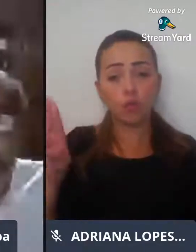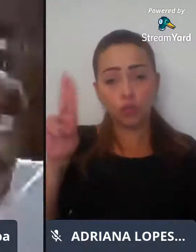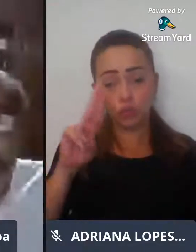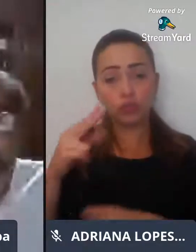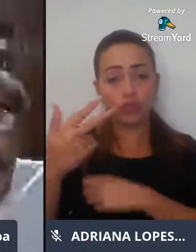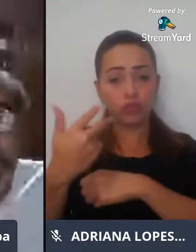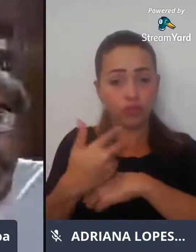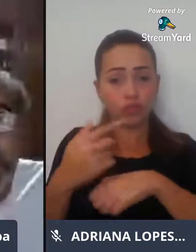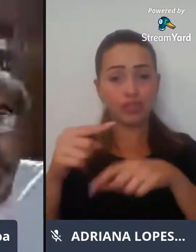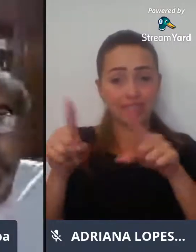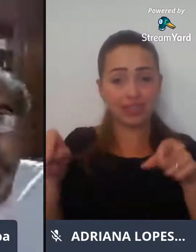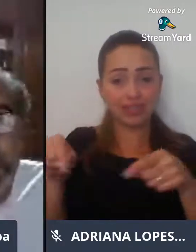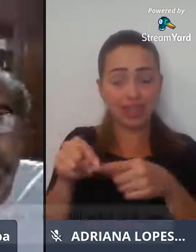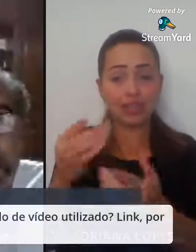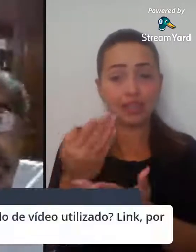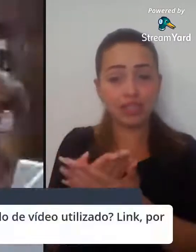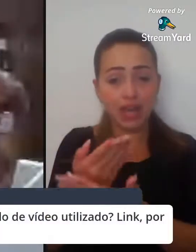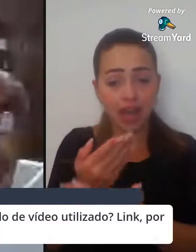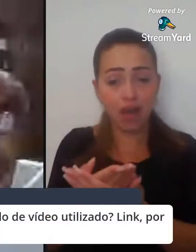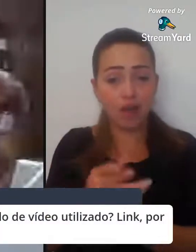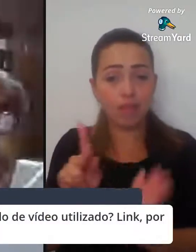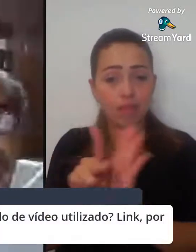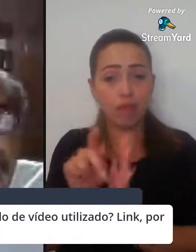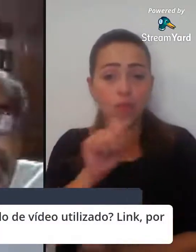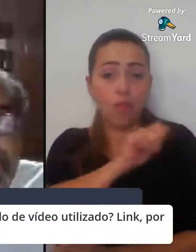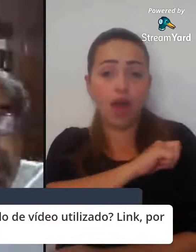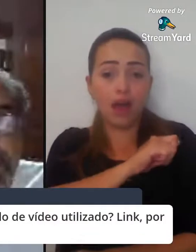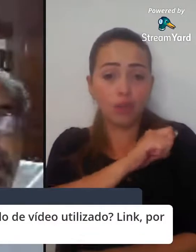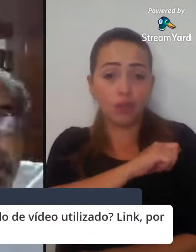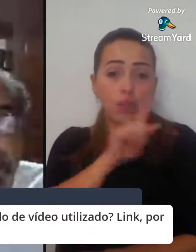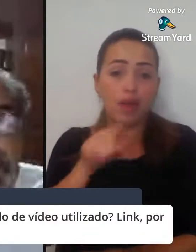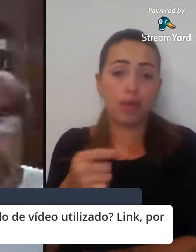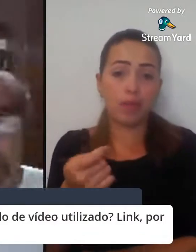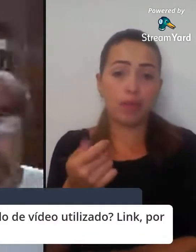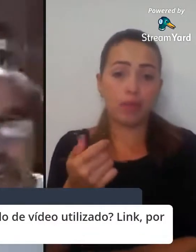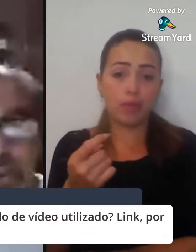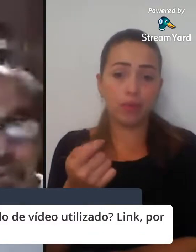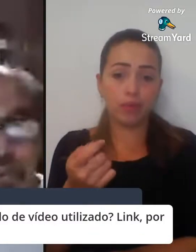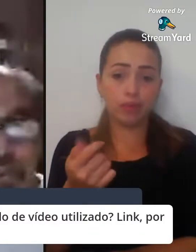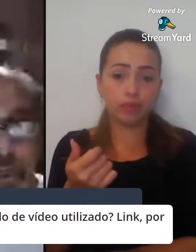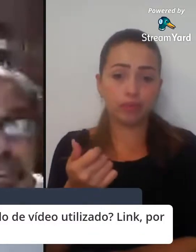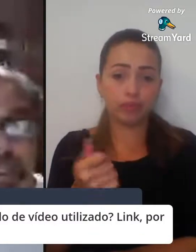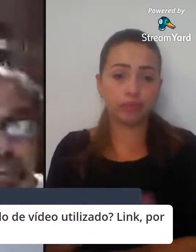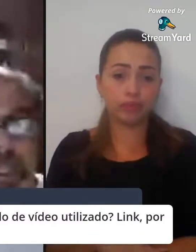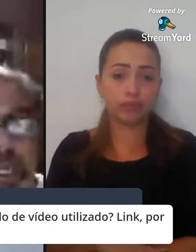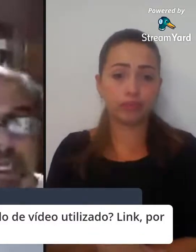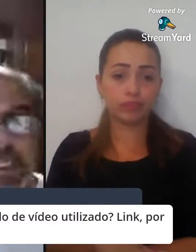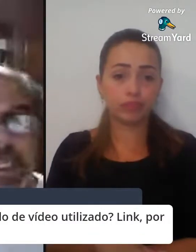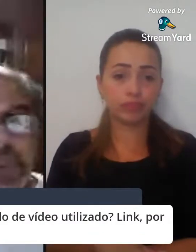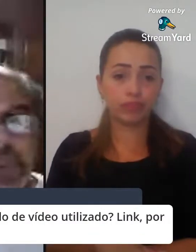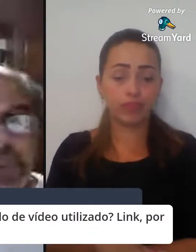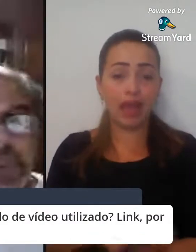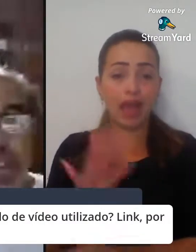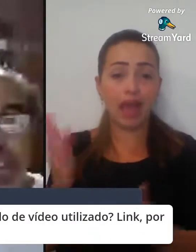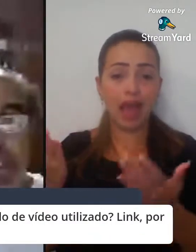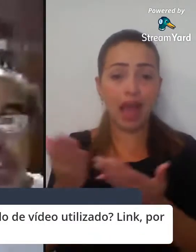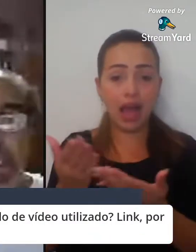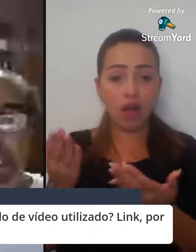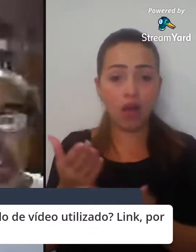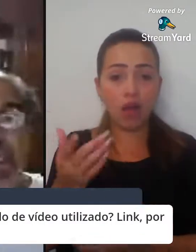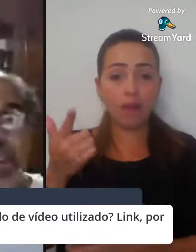aula por alunos é ainda pequeno. E agora, mais do que uma vez, a gente